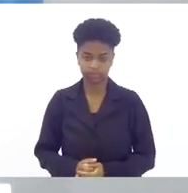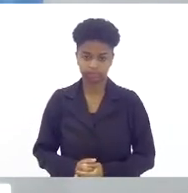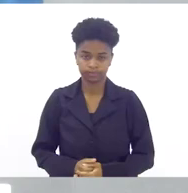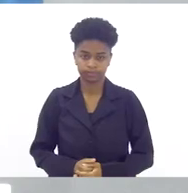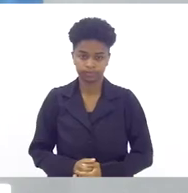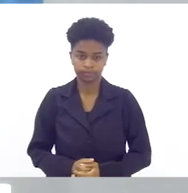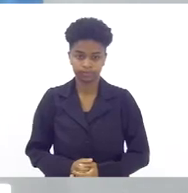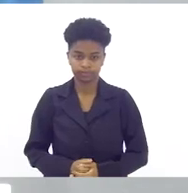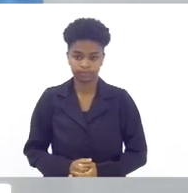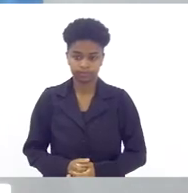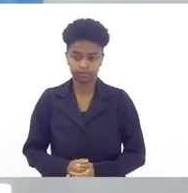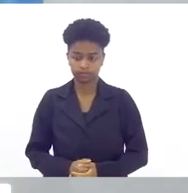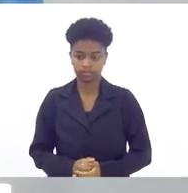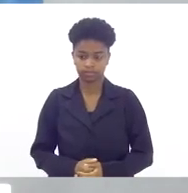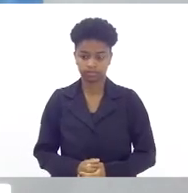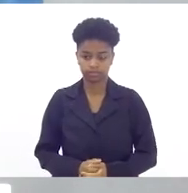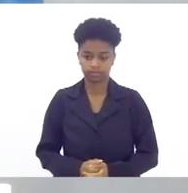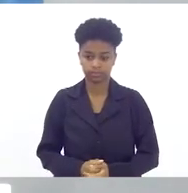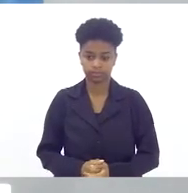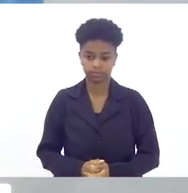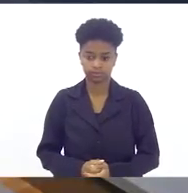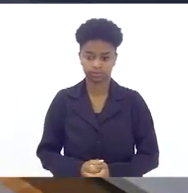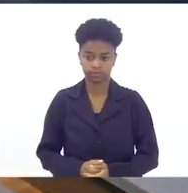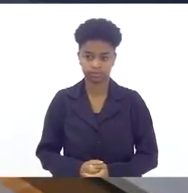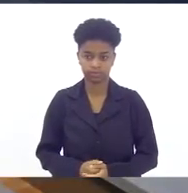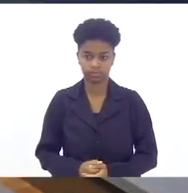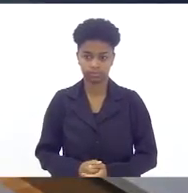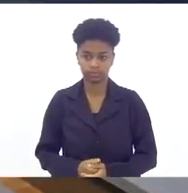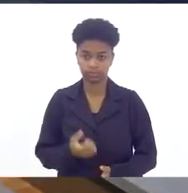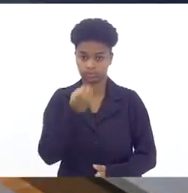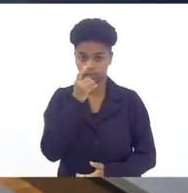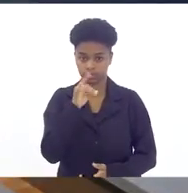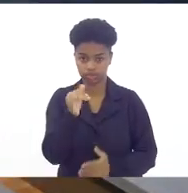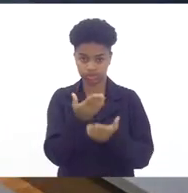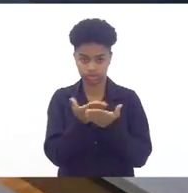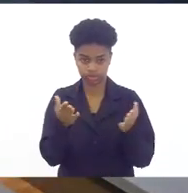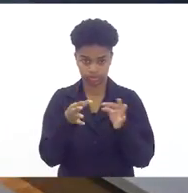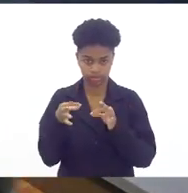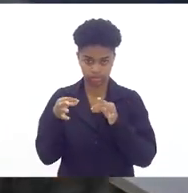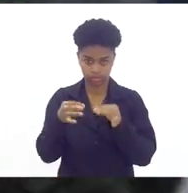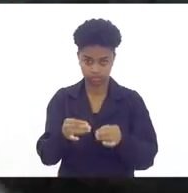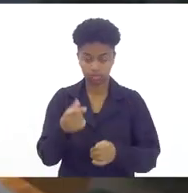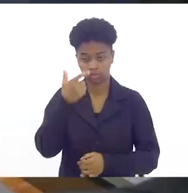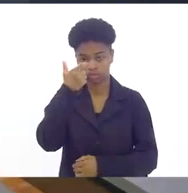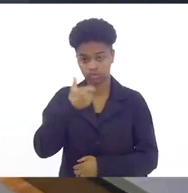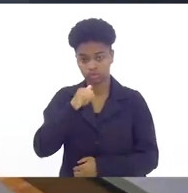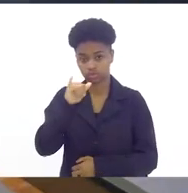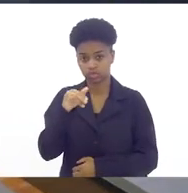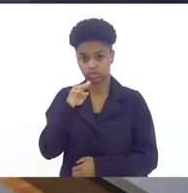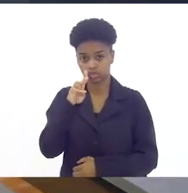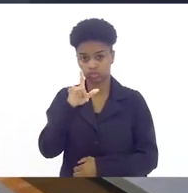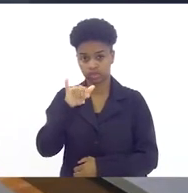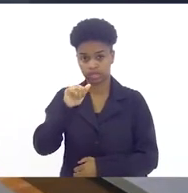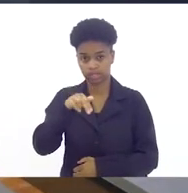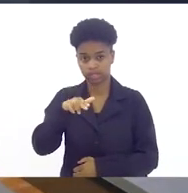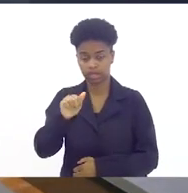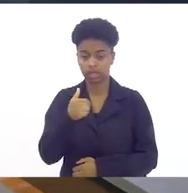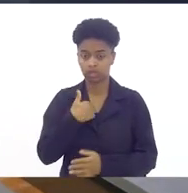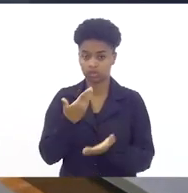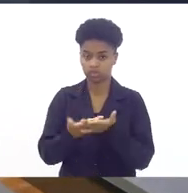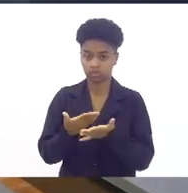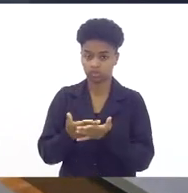Juliana Bom dia a todos Bom dia sou Juliana Sou aluna do Henrique Lage